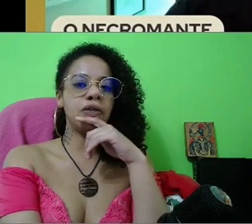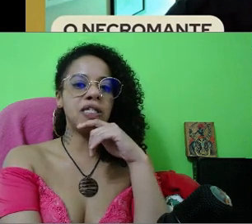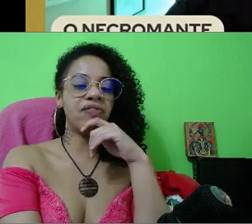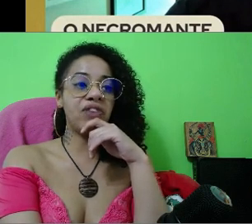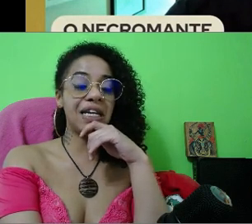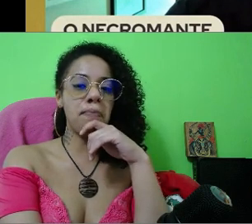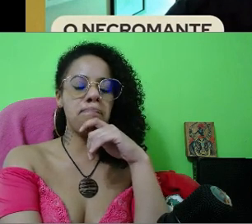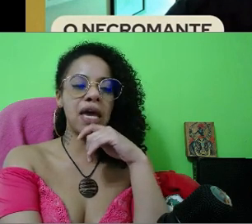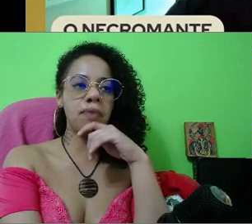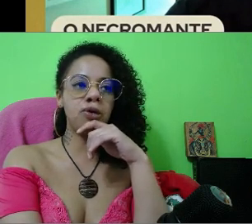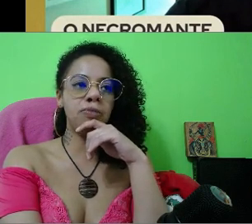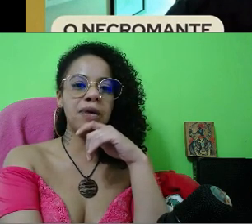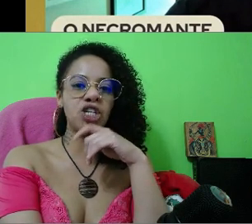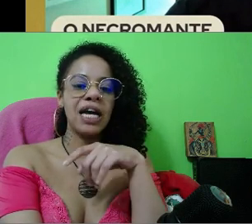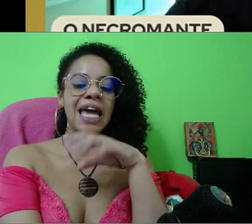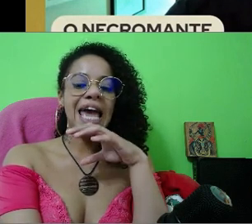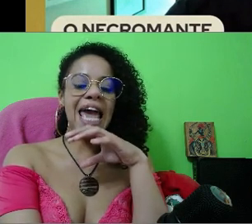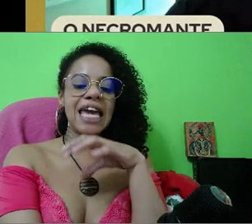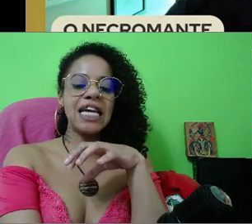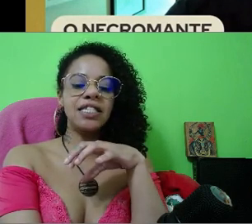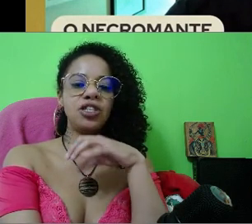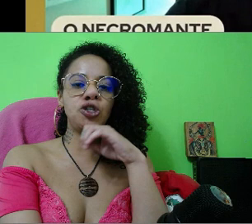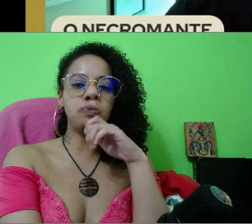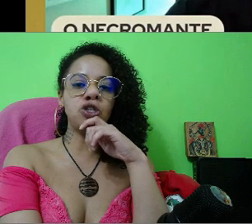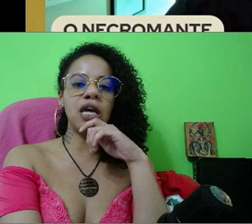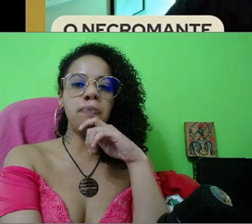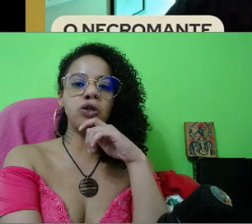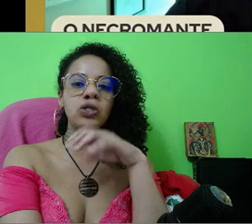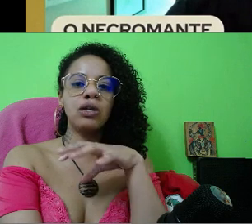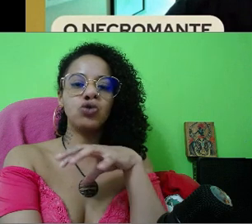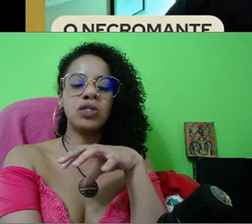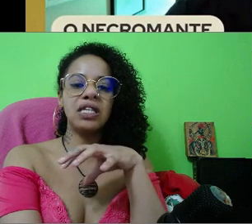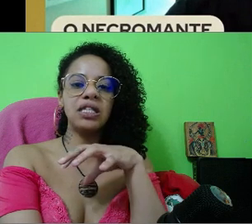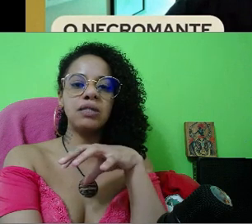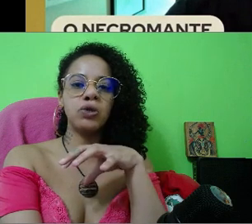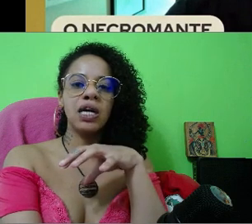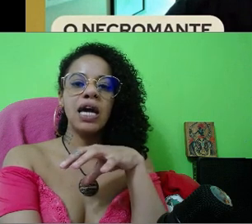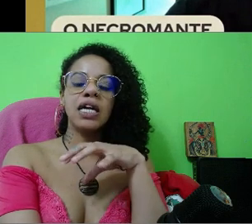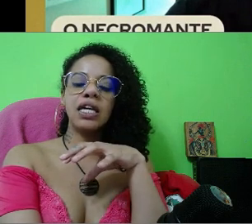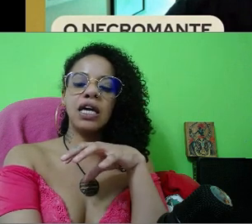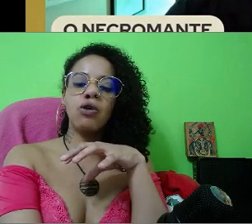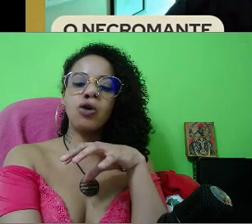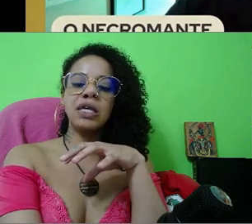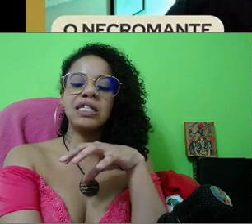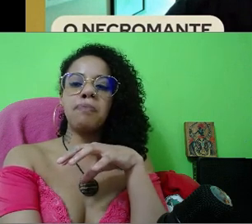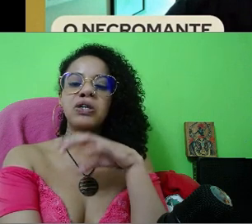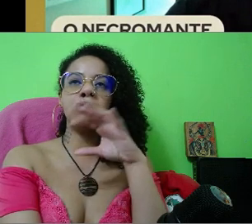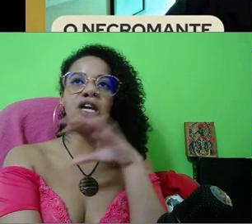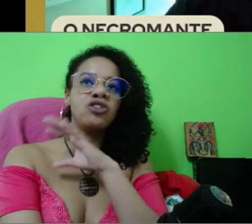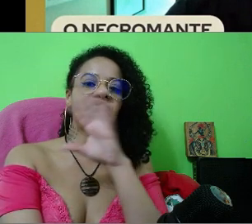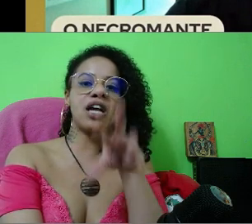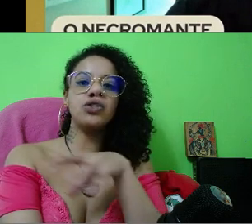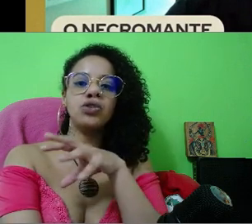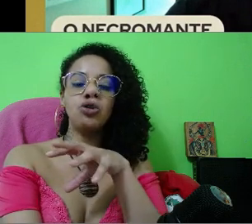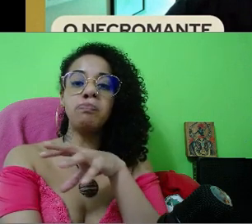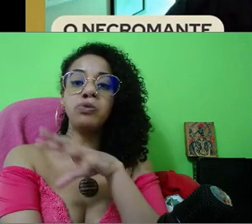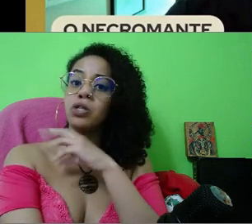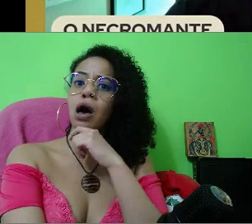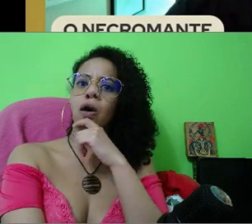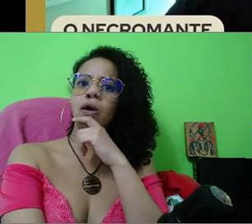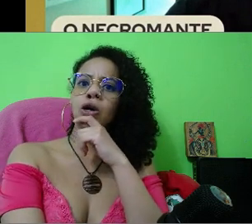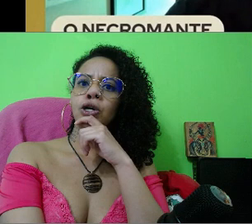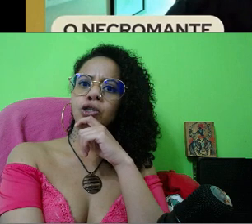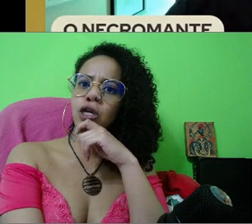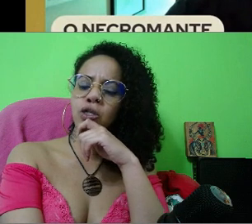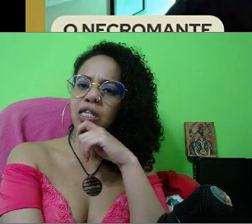é complicado essa fala aí é bem problemática é esse tipo de reprodução dos hismos que eu comecei a perceber em diversos